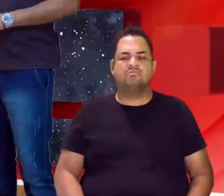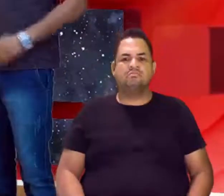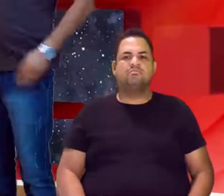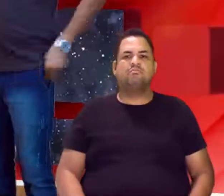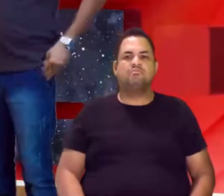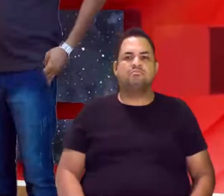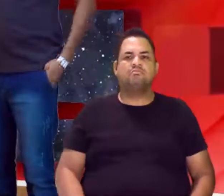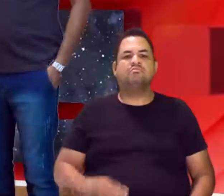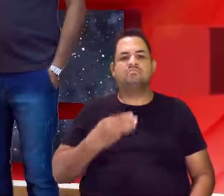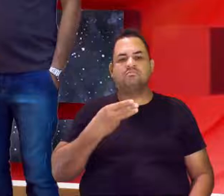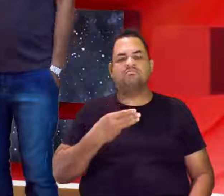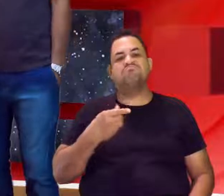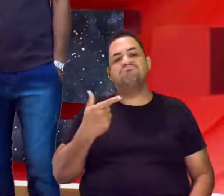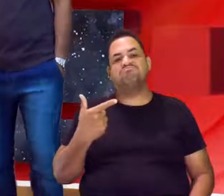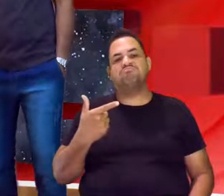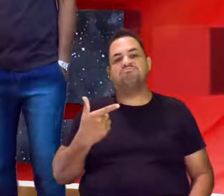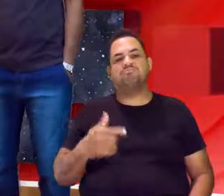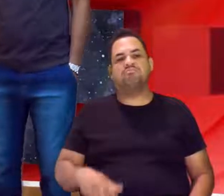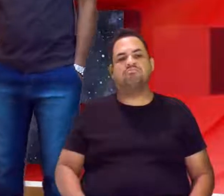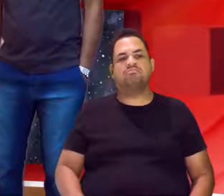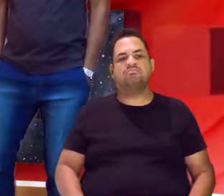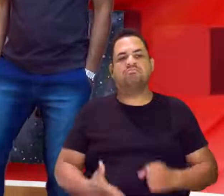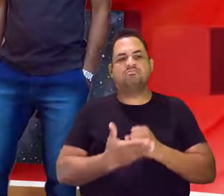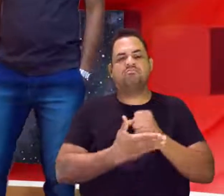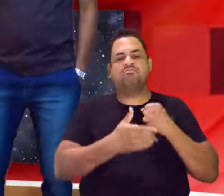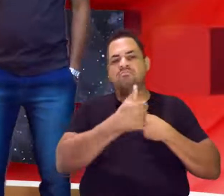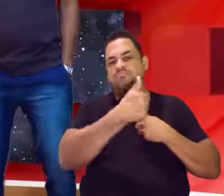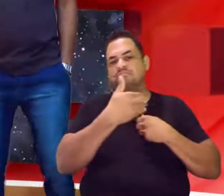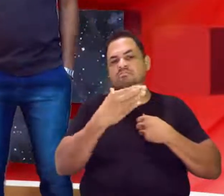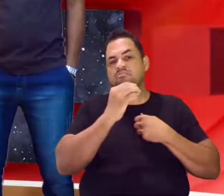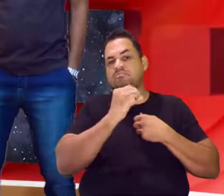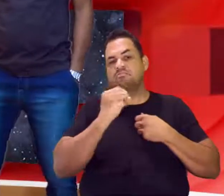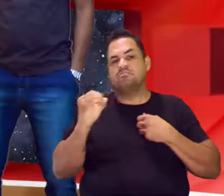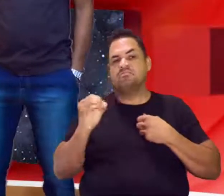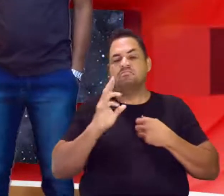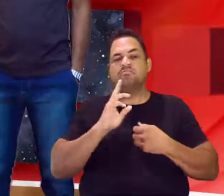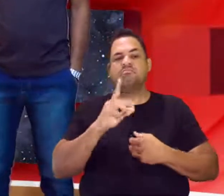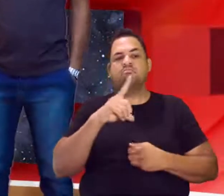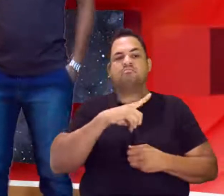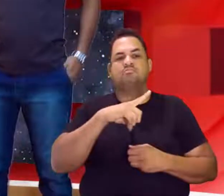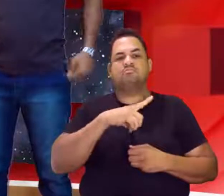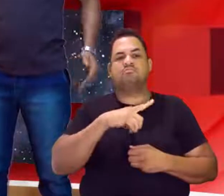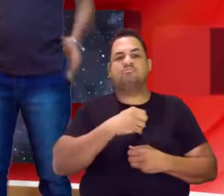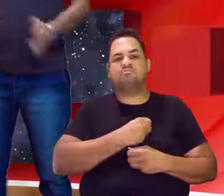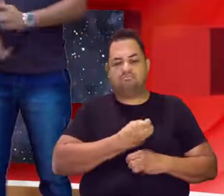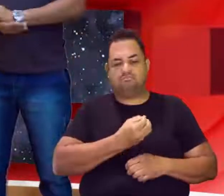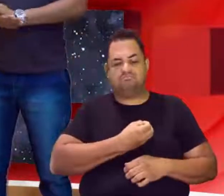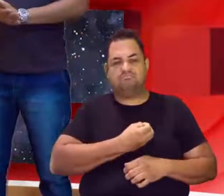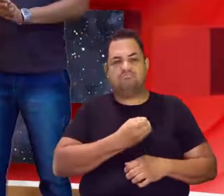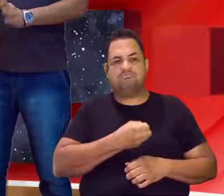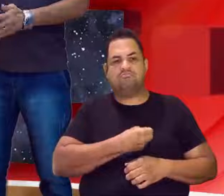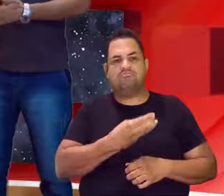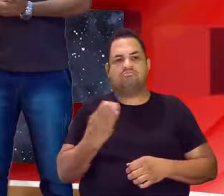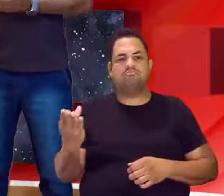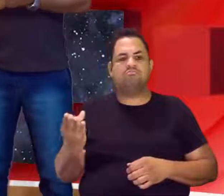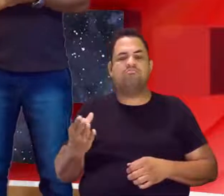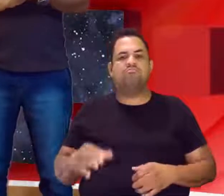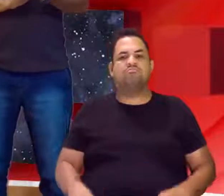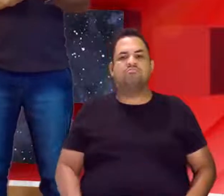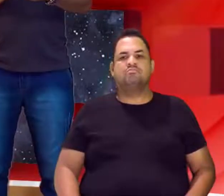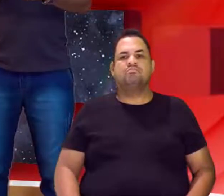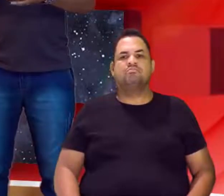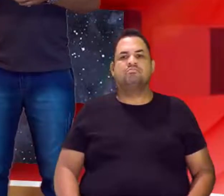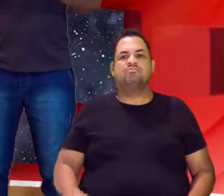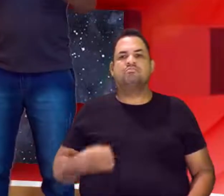5. 32. Vendeu 32. 32%. Se a nossa base for 100, a gente vai sempre ter o mesmo valor que está aqui em quantidade, em unidades.